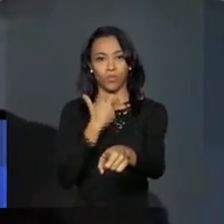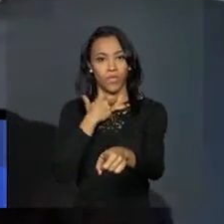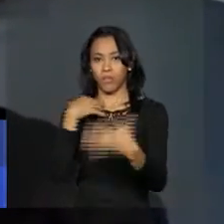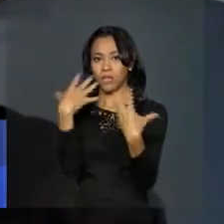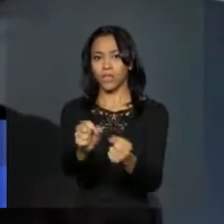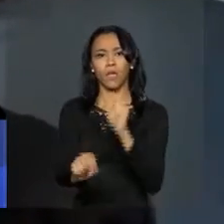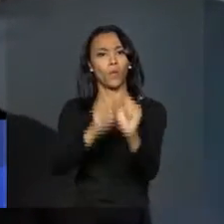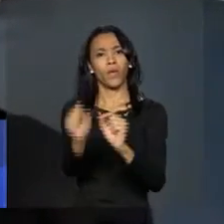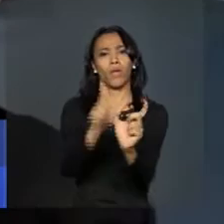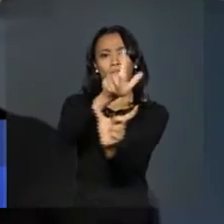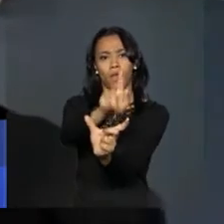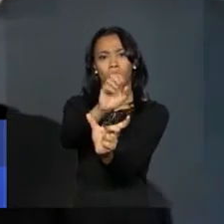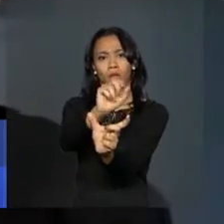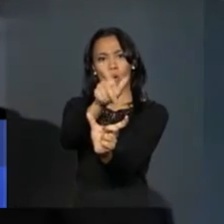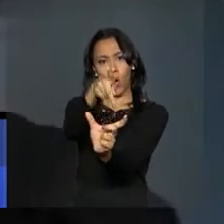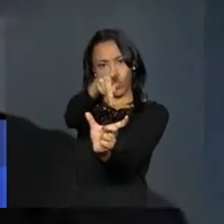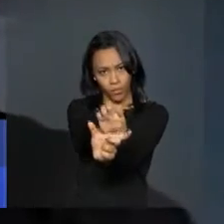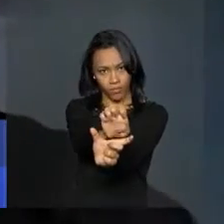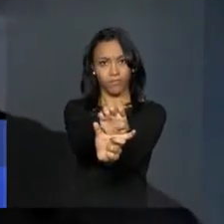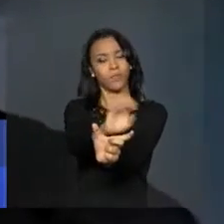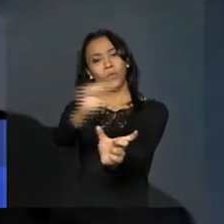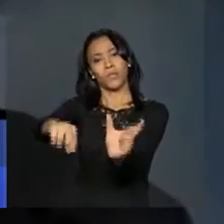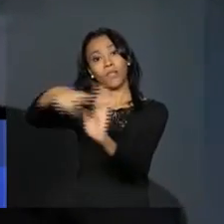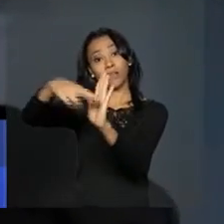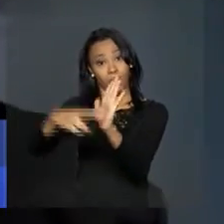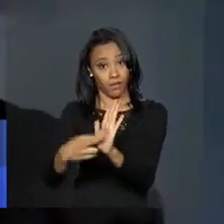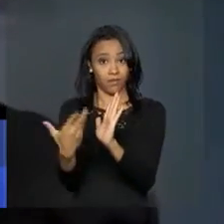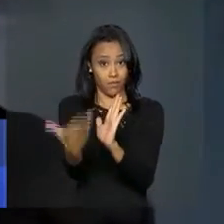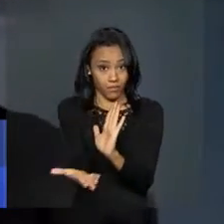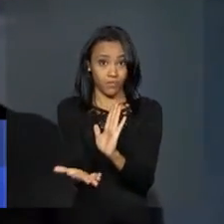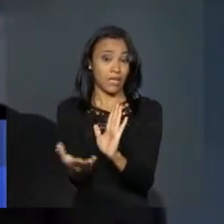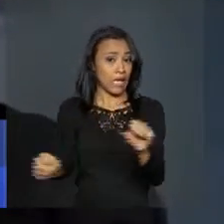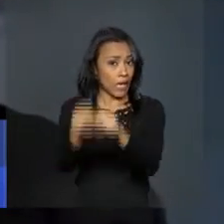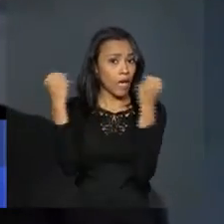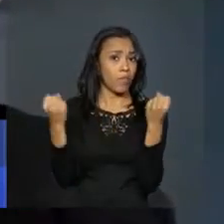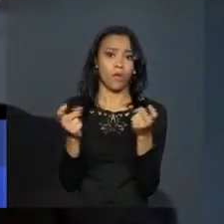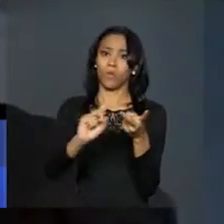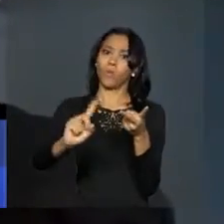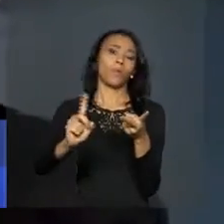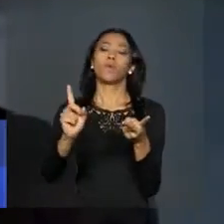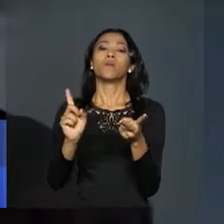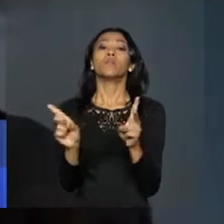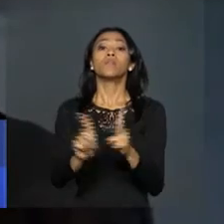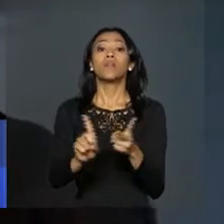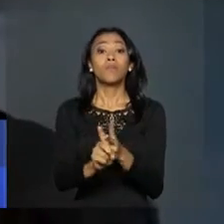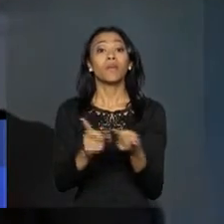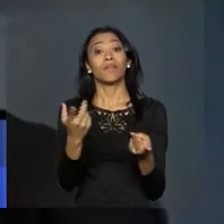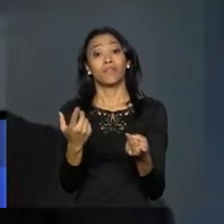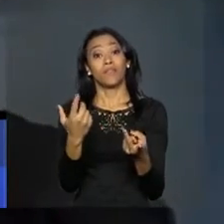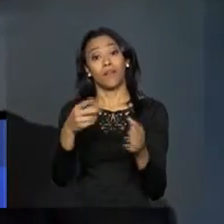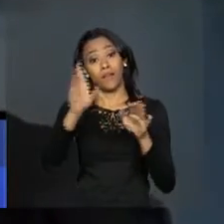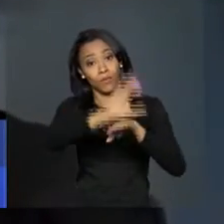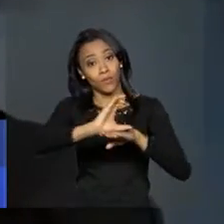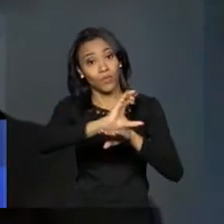golpes, quebra das regras do jogo, quebra da ordem constitucional